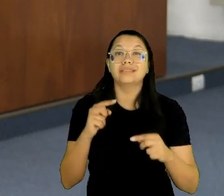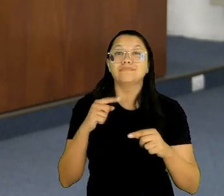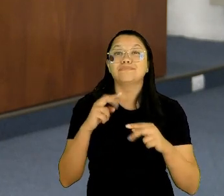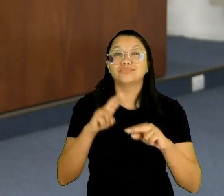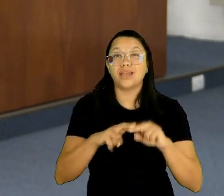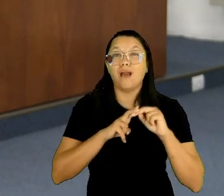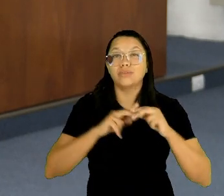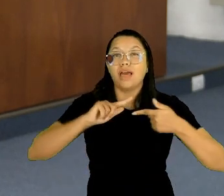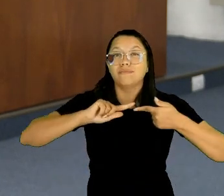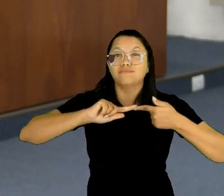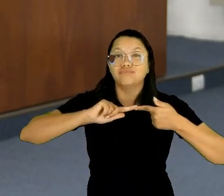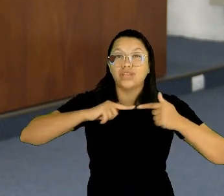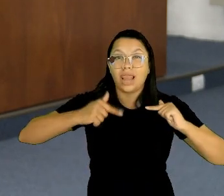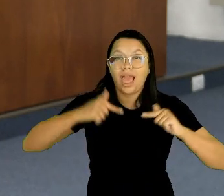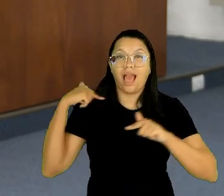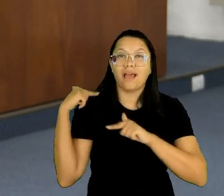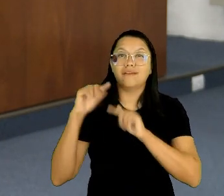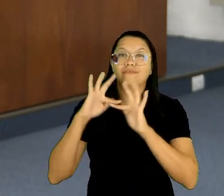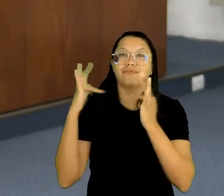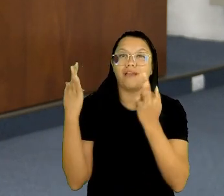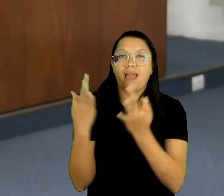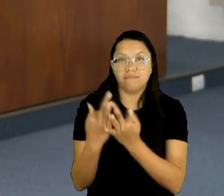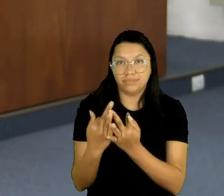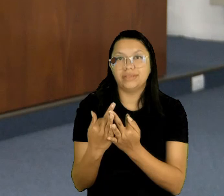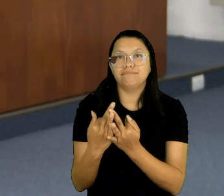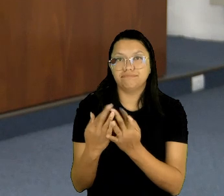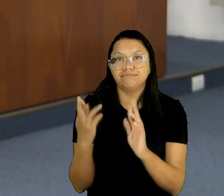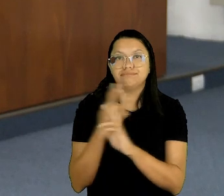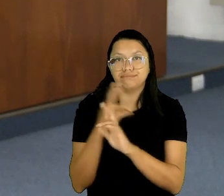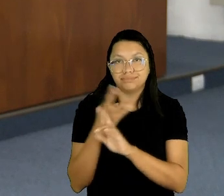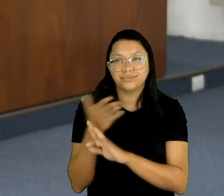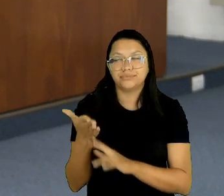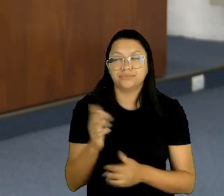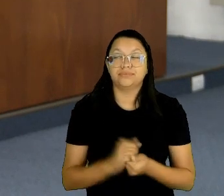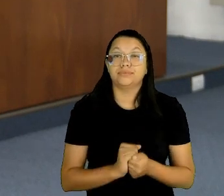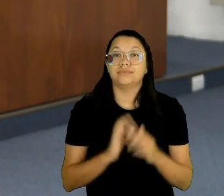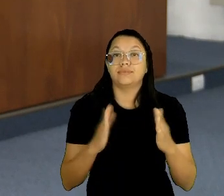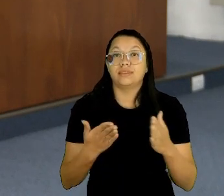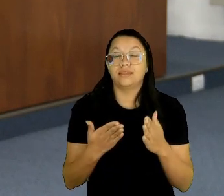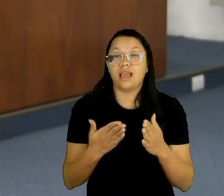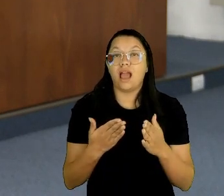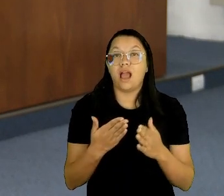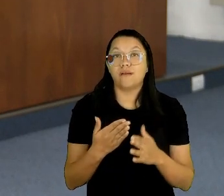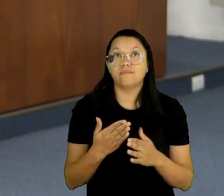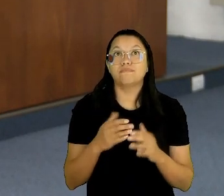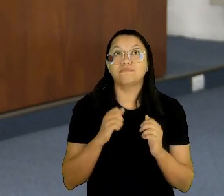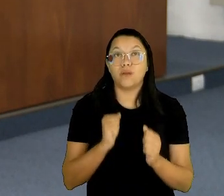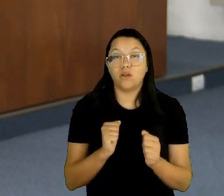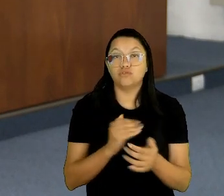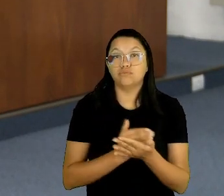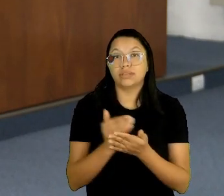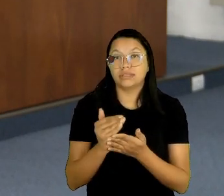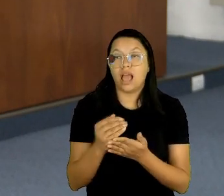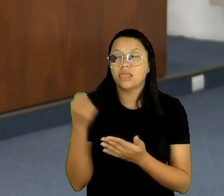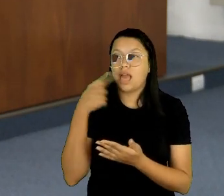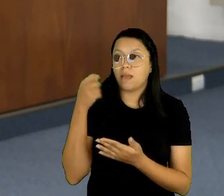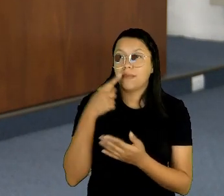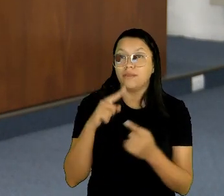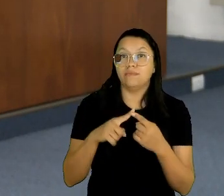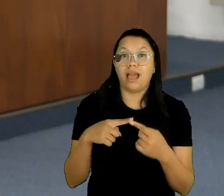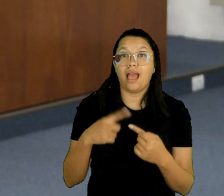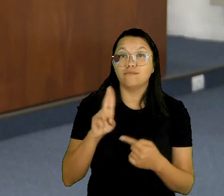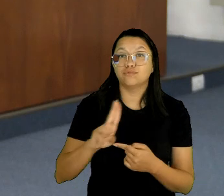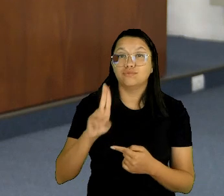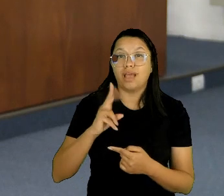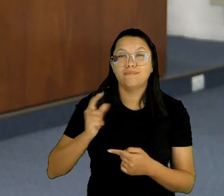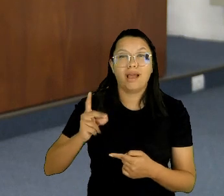Porque o fator genético ligado ao colesterol é muito importante. Então, a chance do paciente começar a usar a